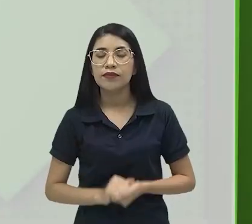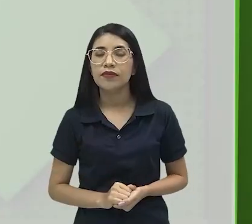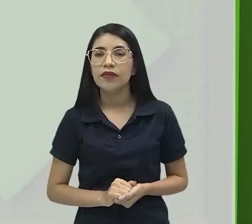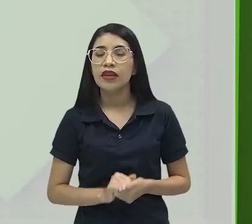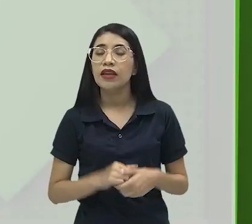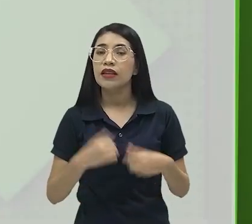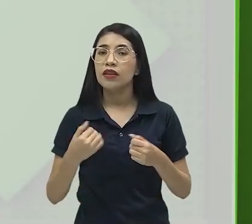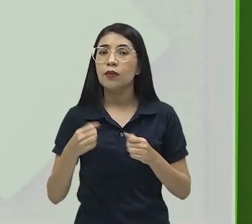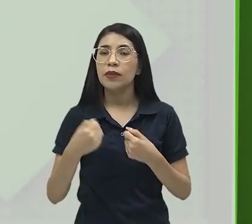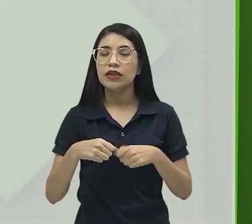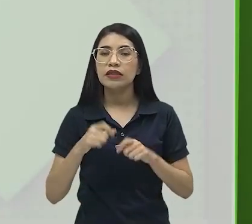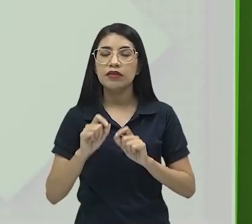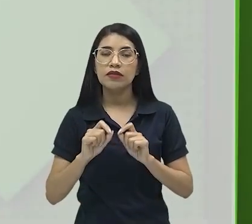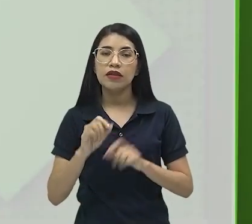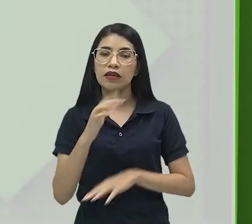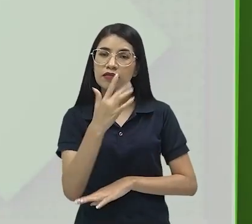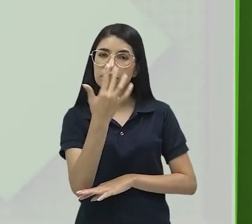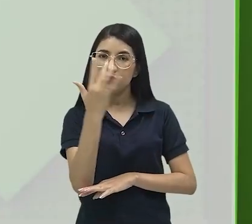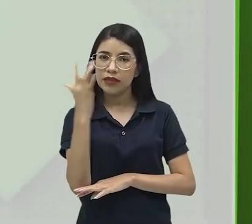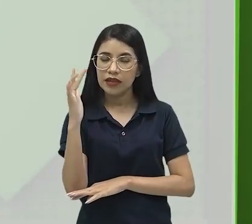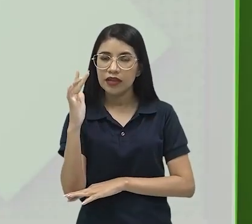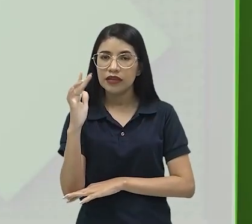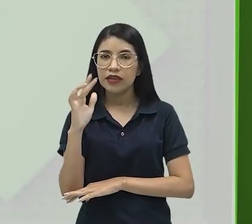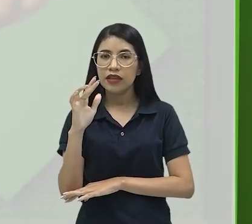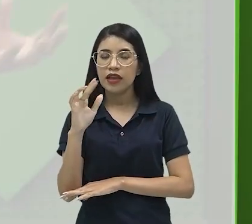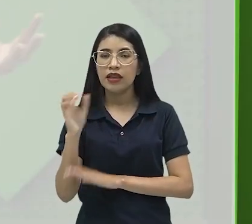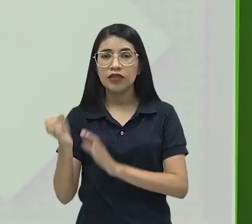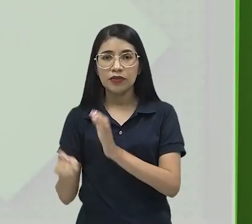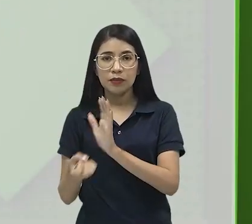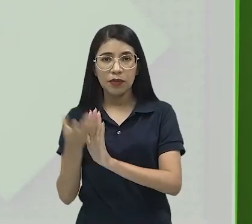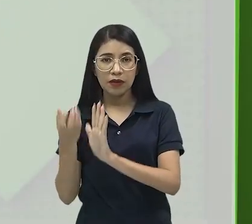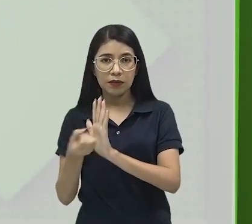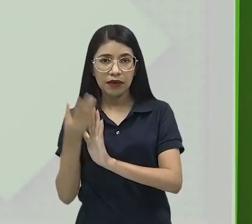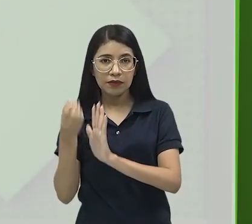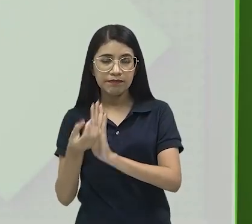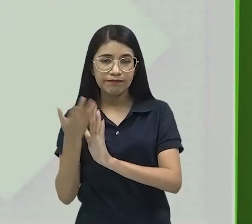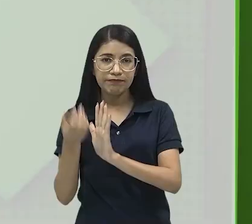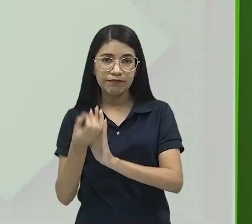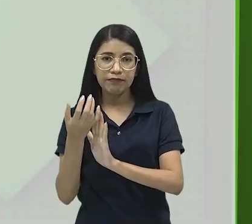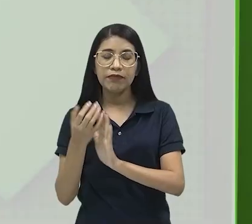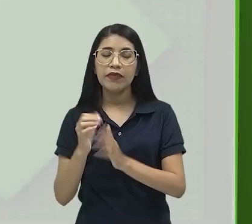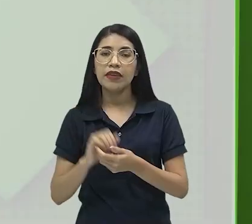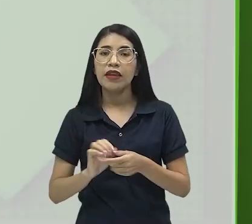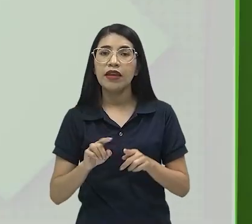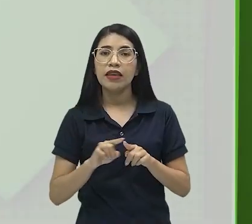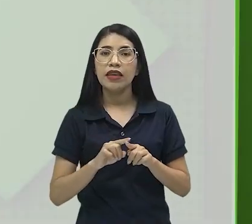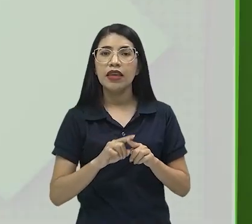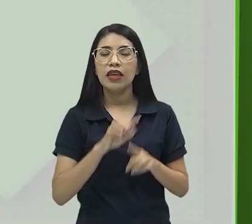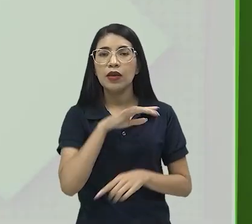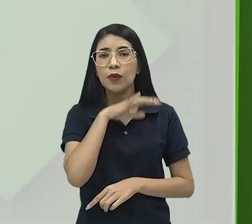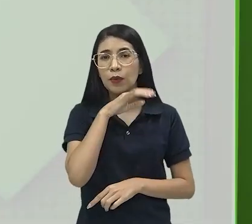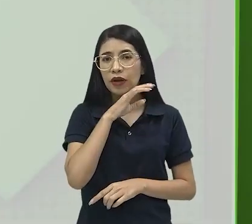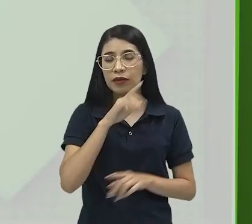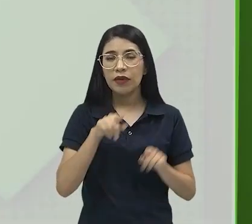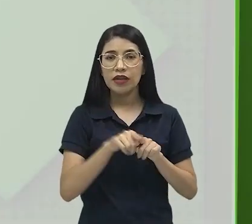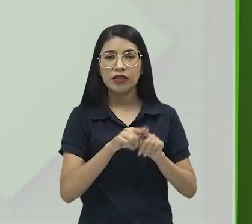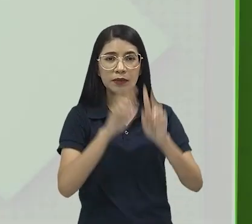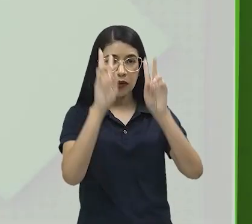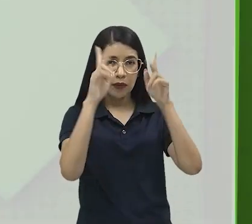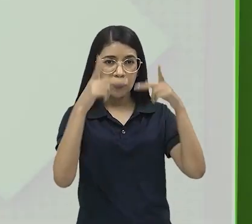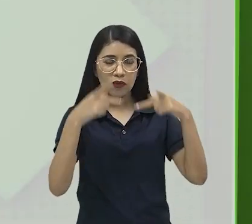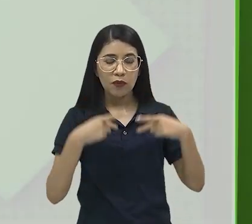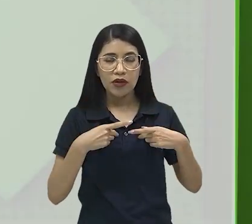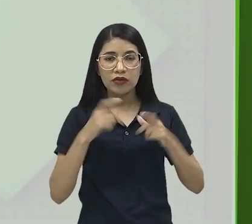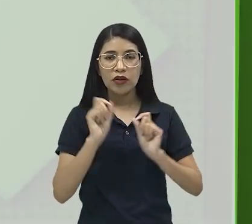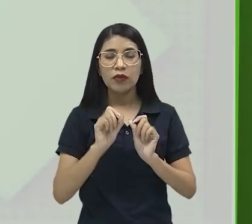Tá? Então, as plantas são seres autotróficos e os animais, nós somos